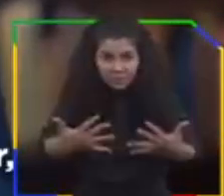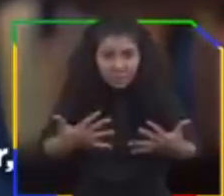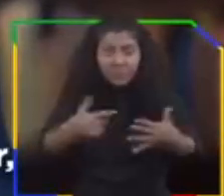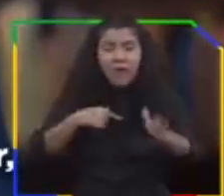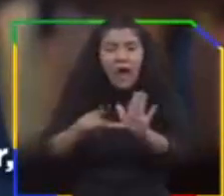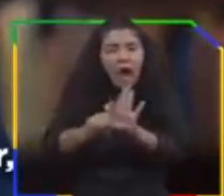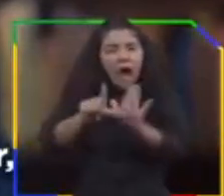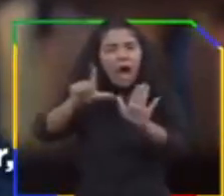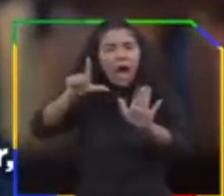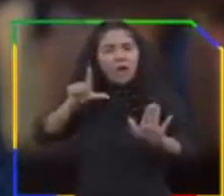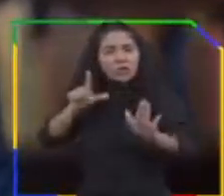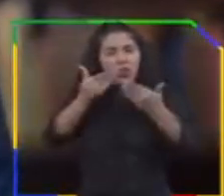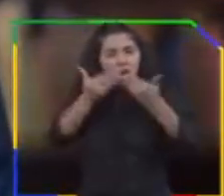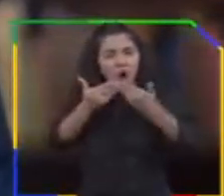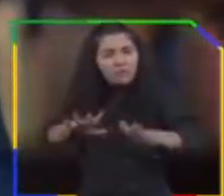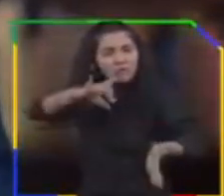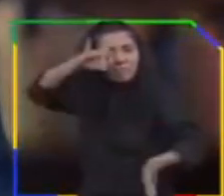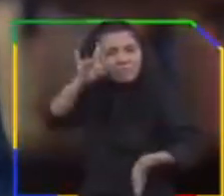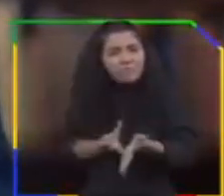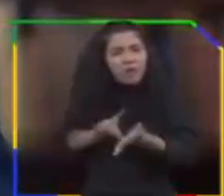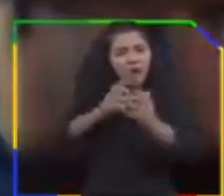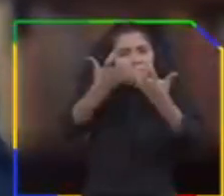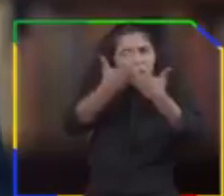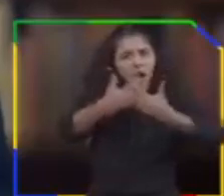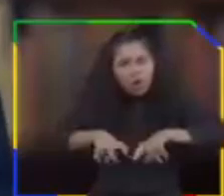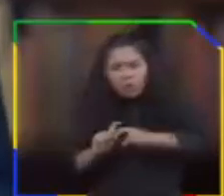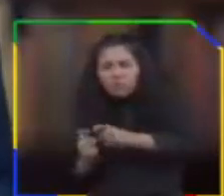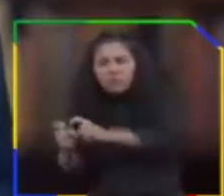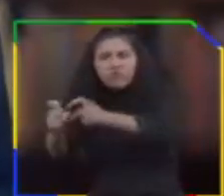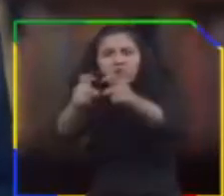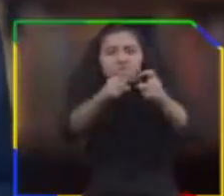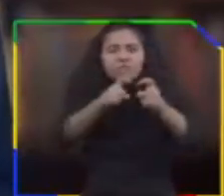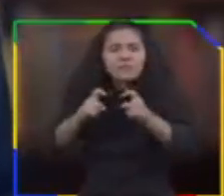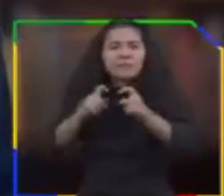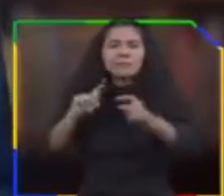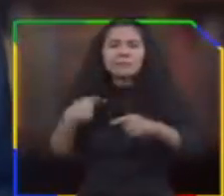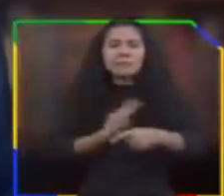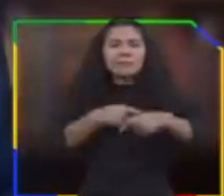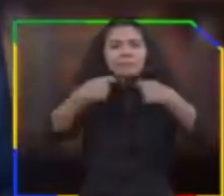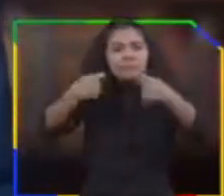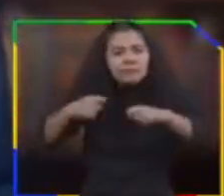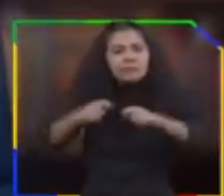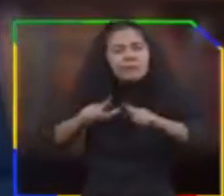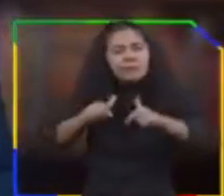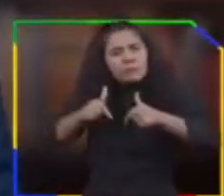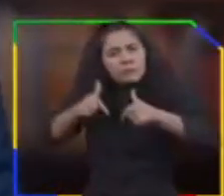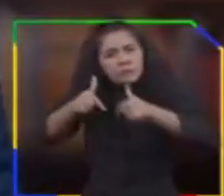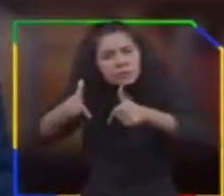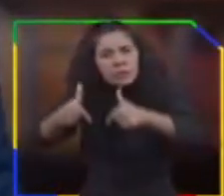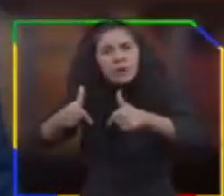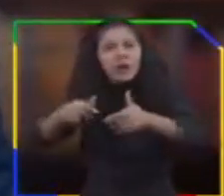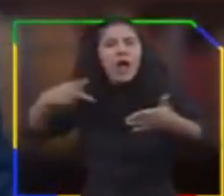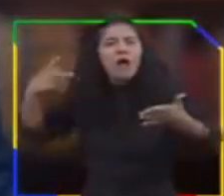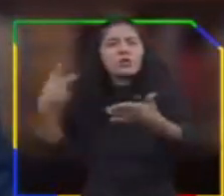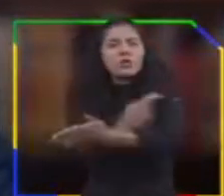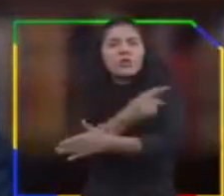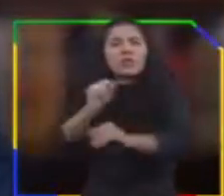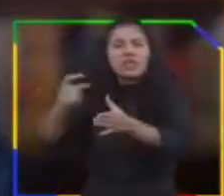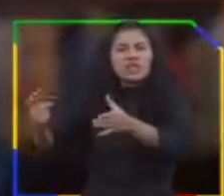de começarmos a governar, tivemos que buscar os recursos para cobrir o rombo bilionário deixado pelo governo